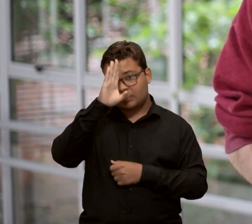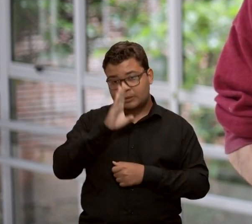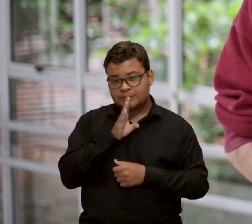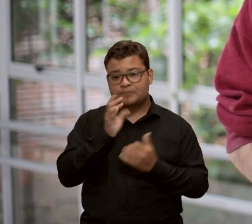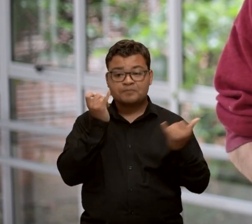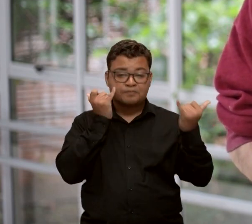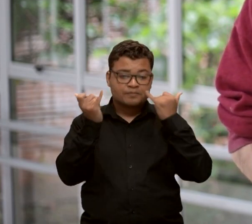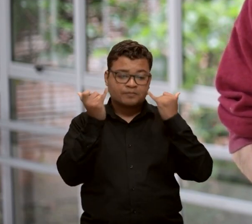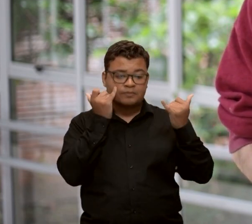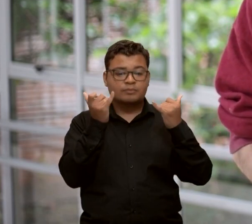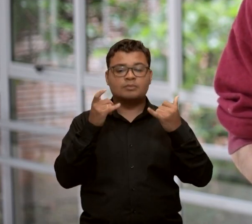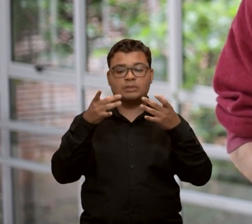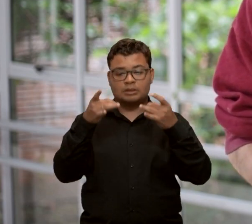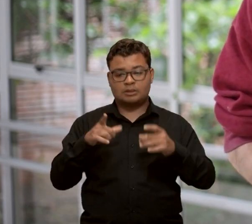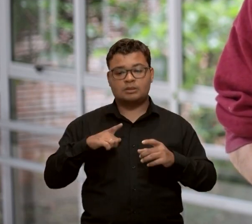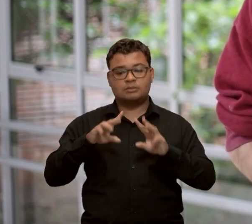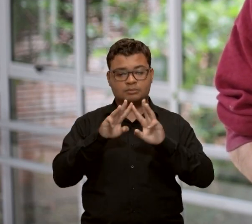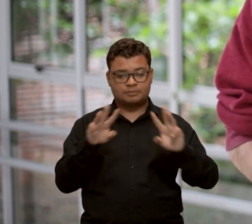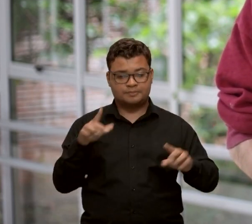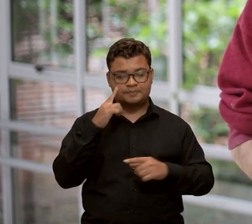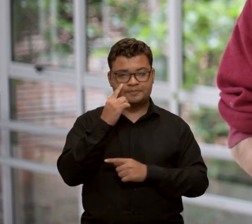mais informações acesse o site